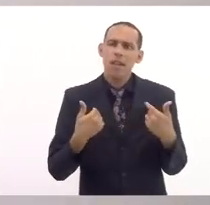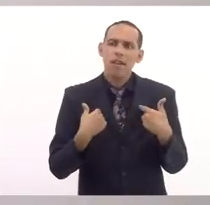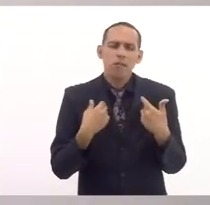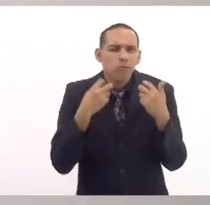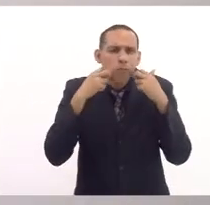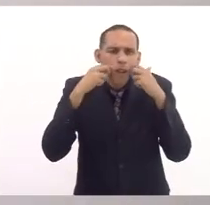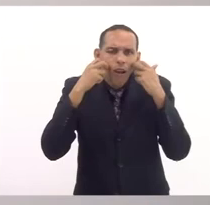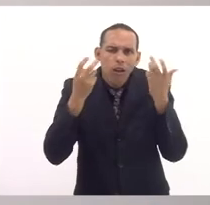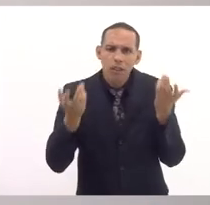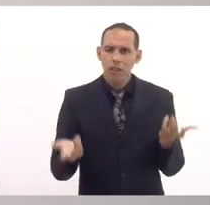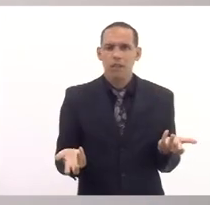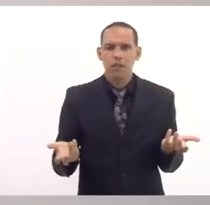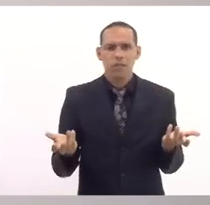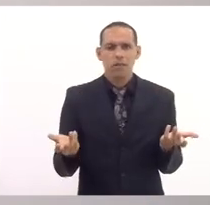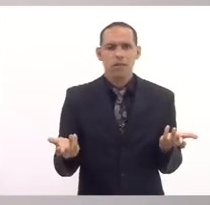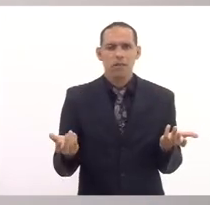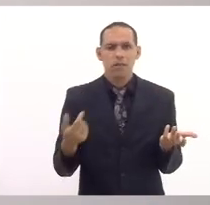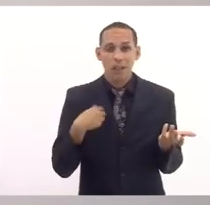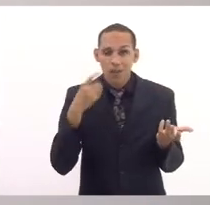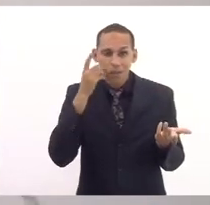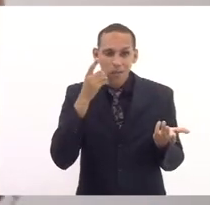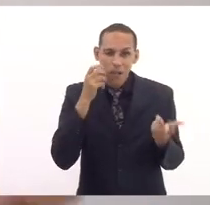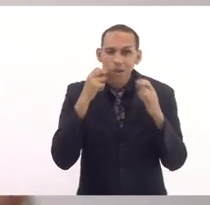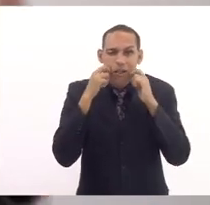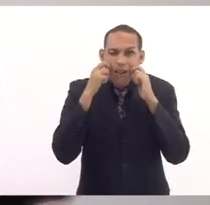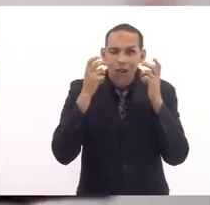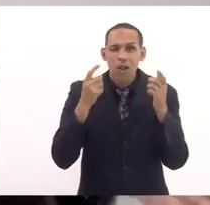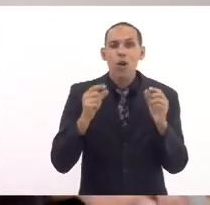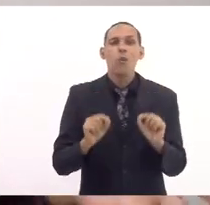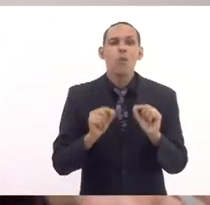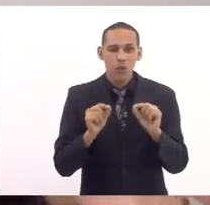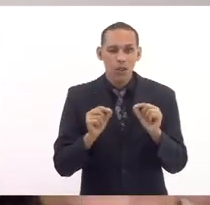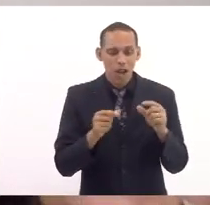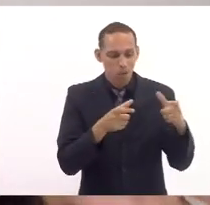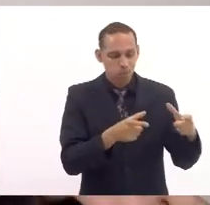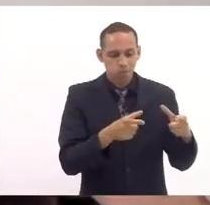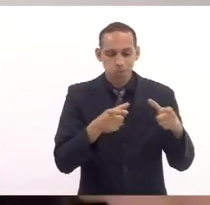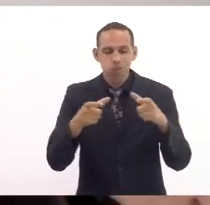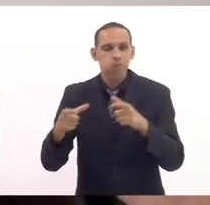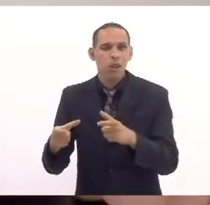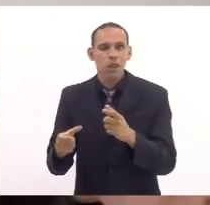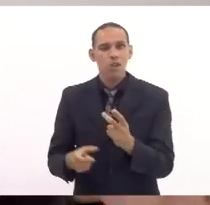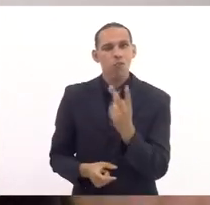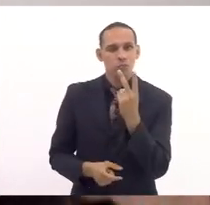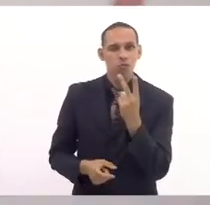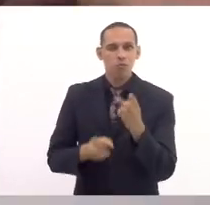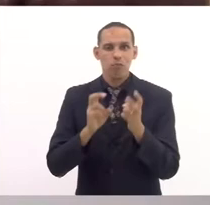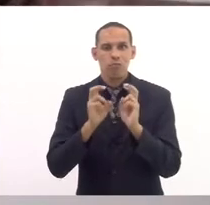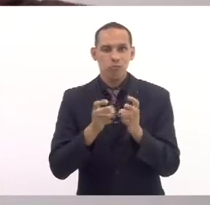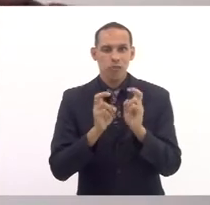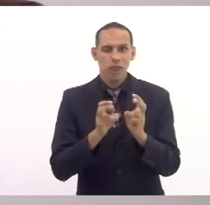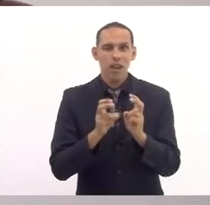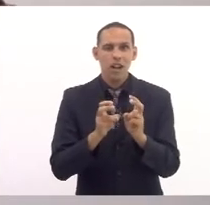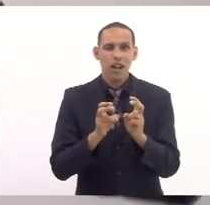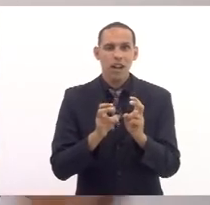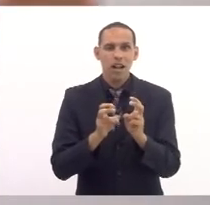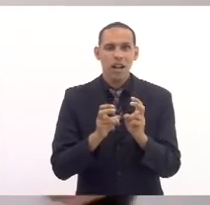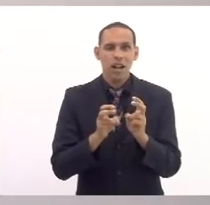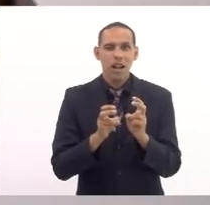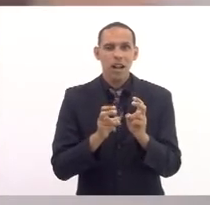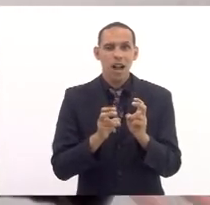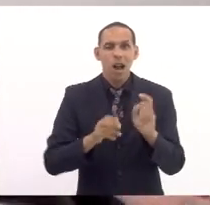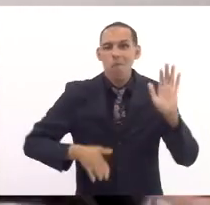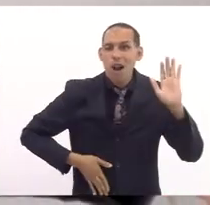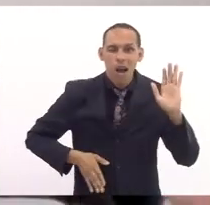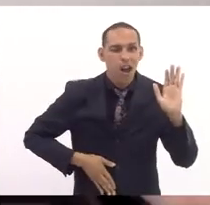pouco envergonhada, né, eu, como deputada, de saber que tem 12 estações de trem à mercê do narcotráfico.